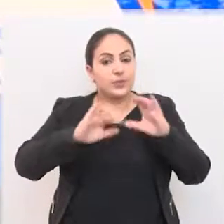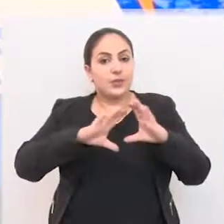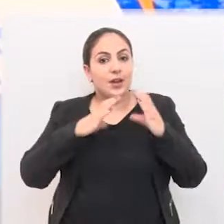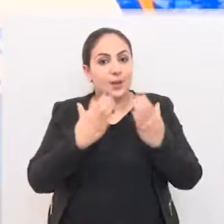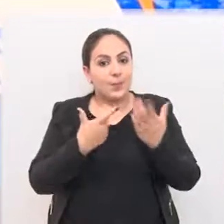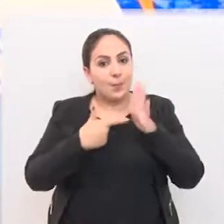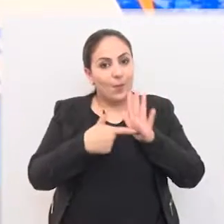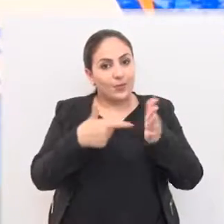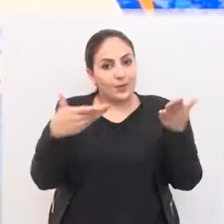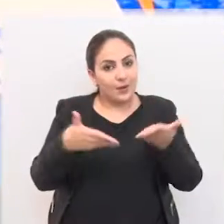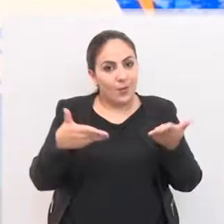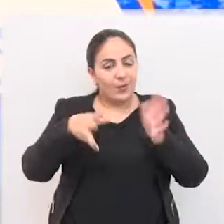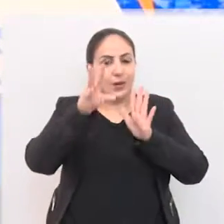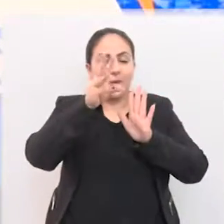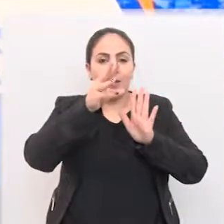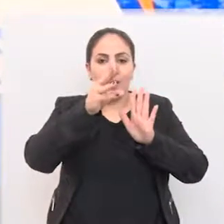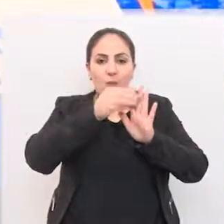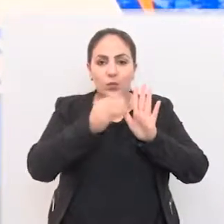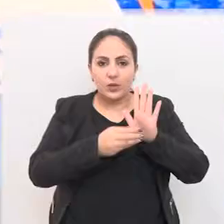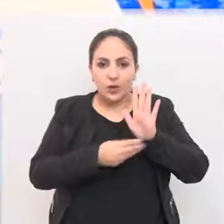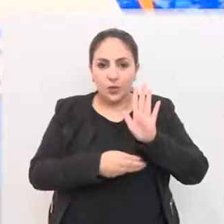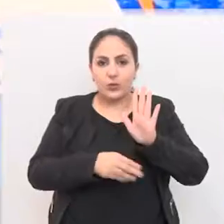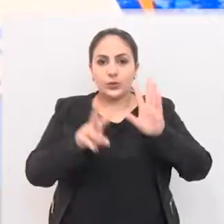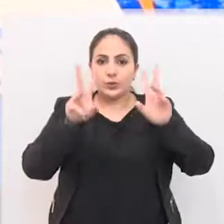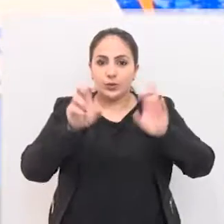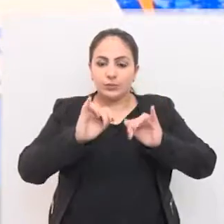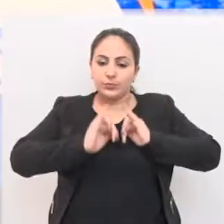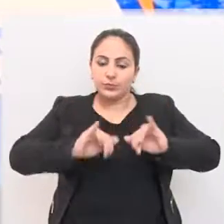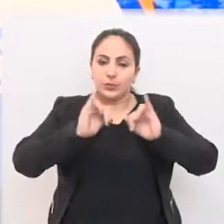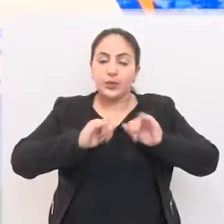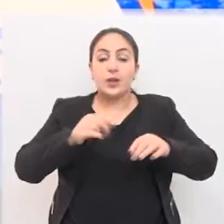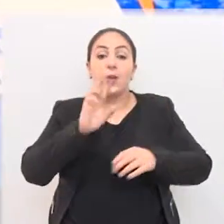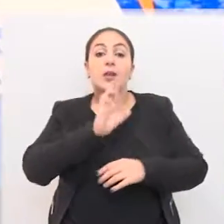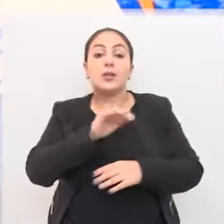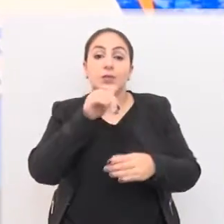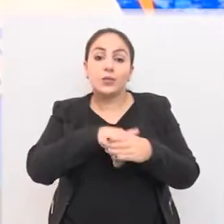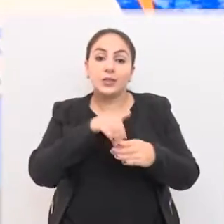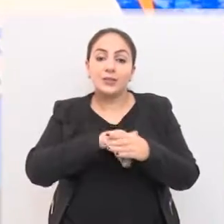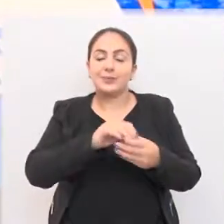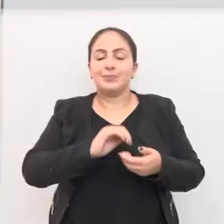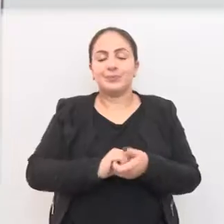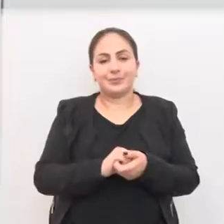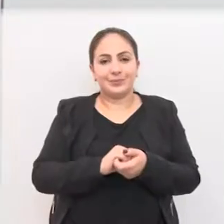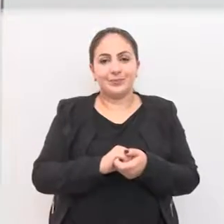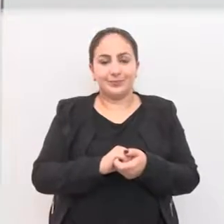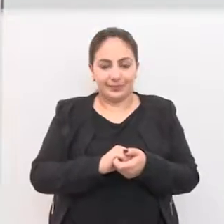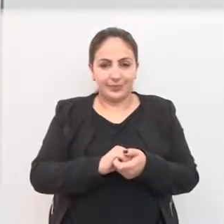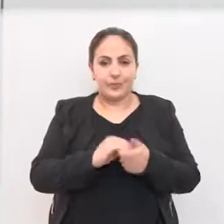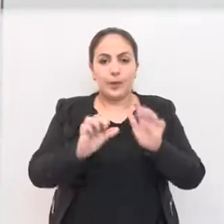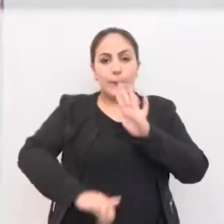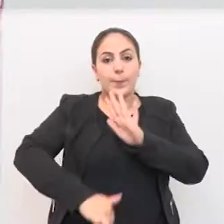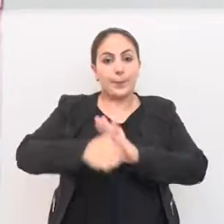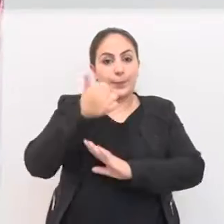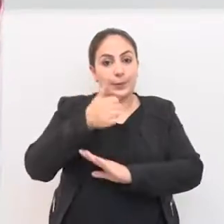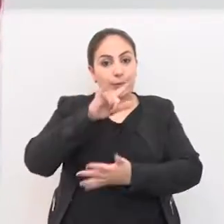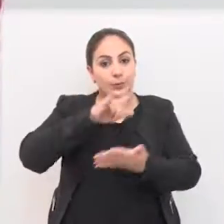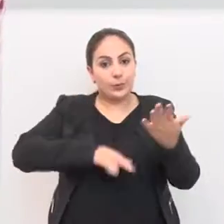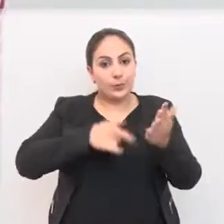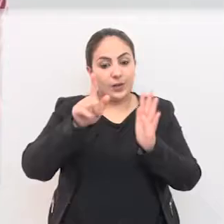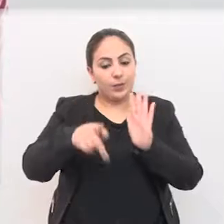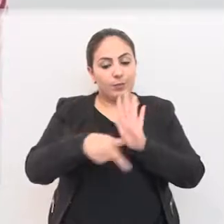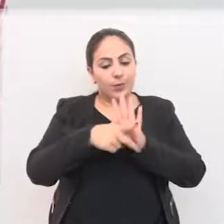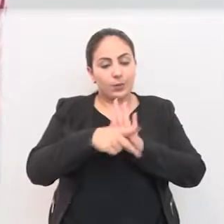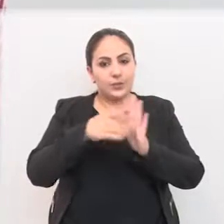Câmara apresenta agora o conteúdo das matérias e o resultado das votações. O primeiro documento é